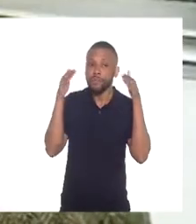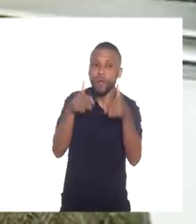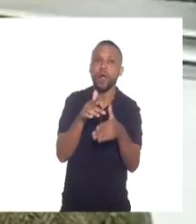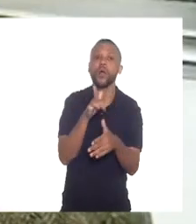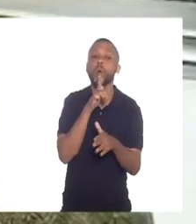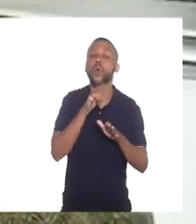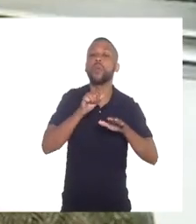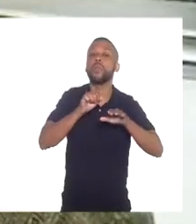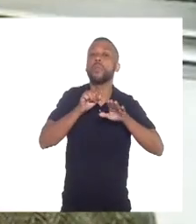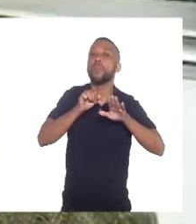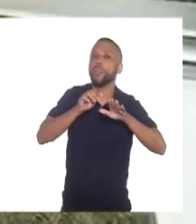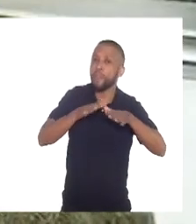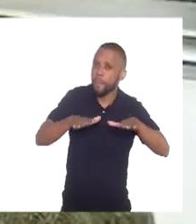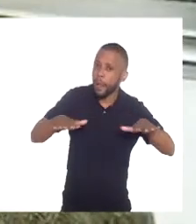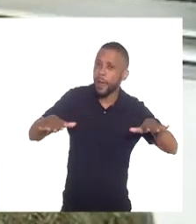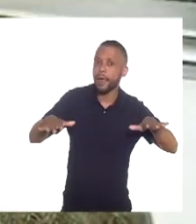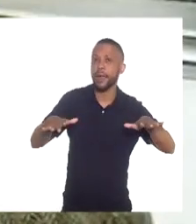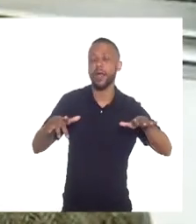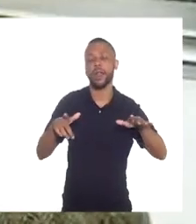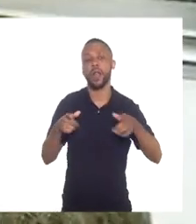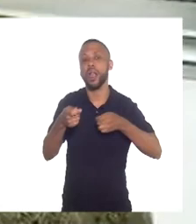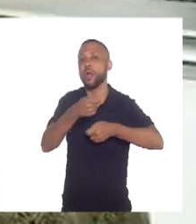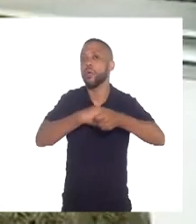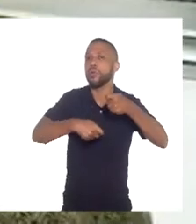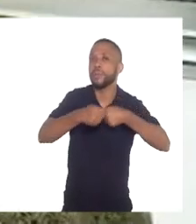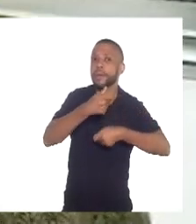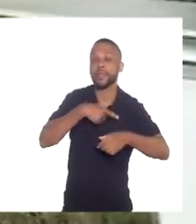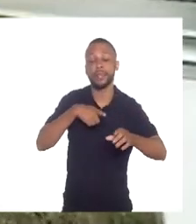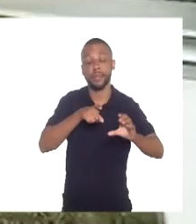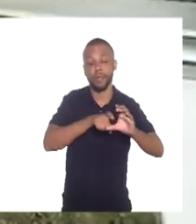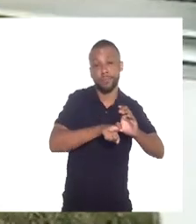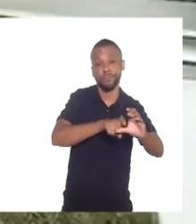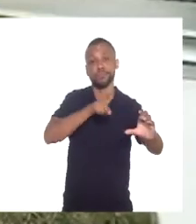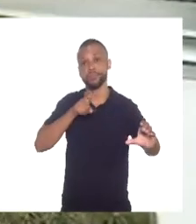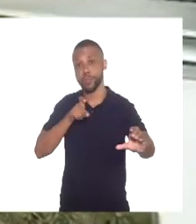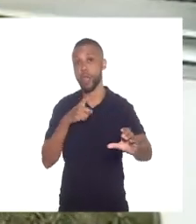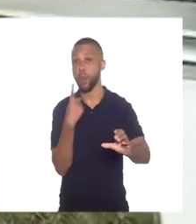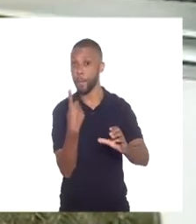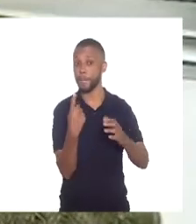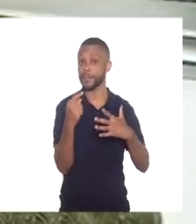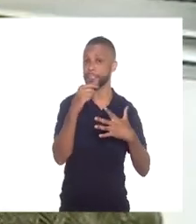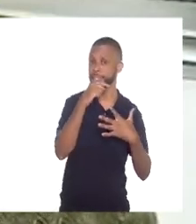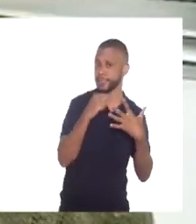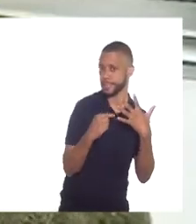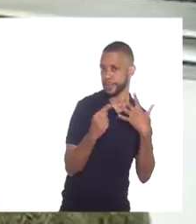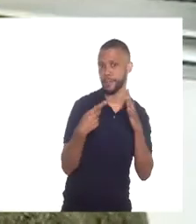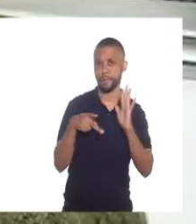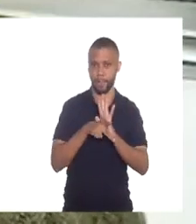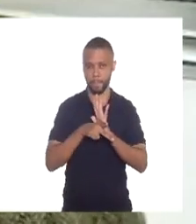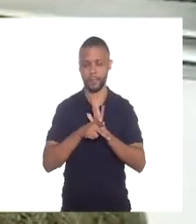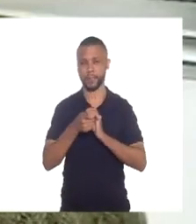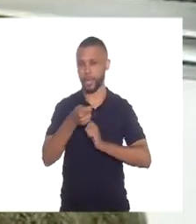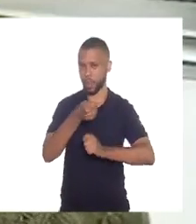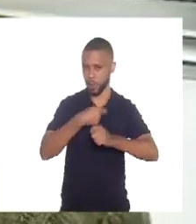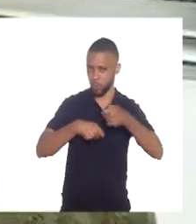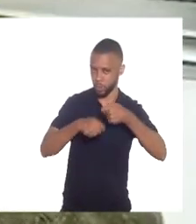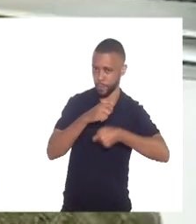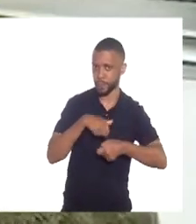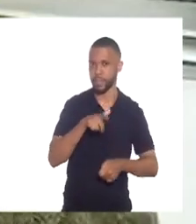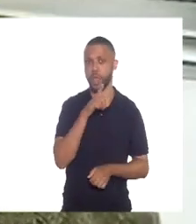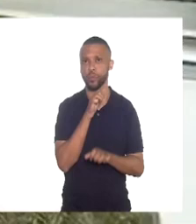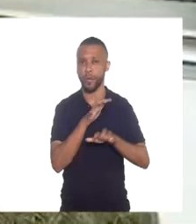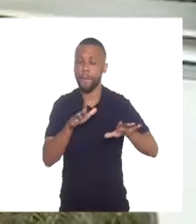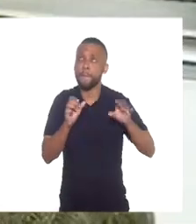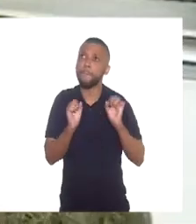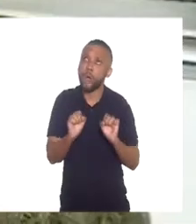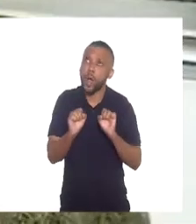tudo isso envolvido. O descomissionamento é um dos itens da economia do mar. E pode ser um grande